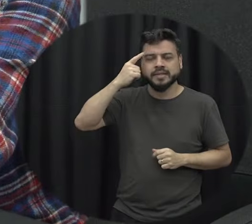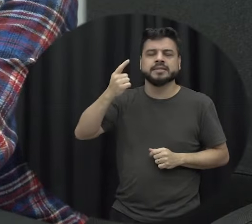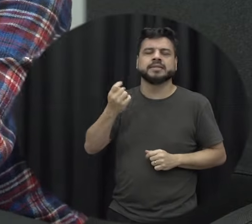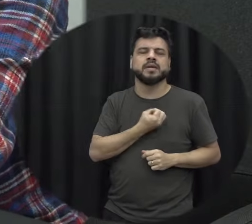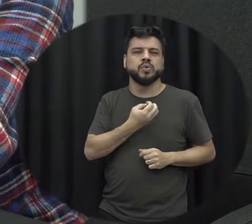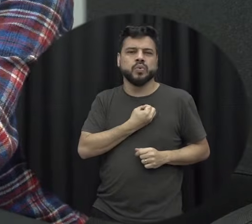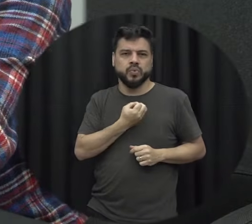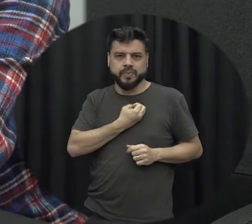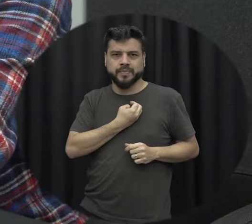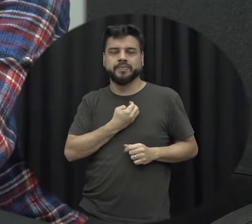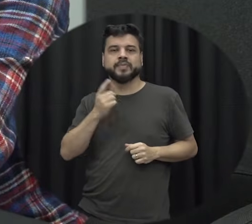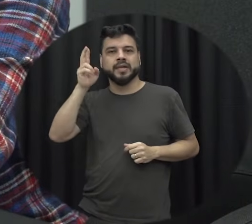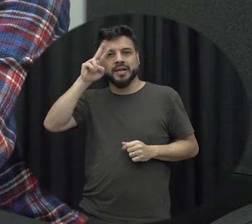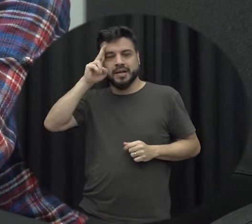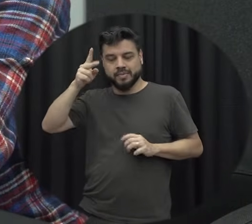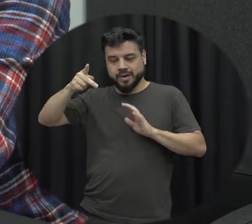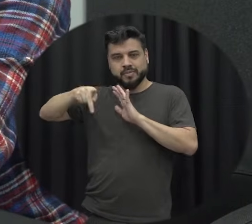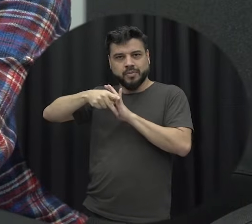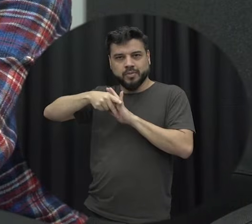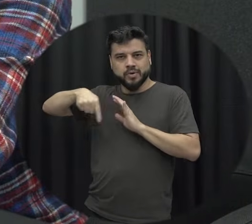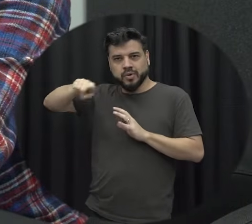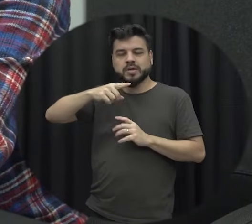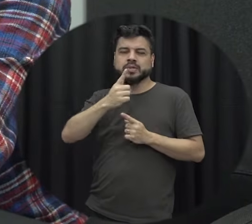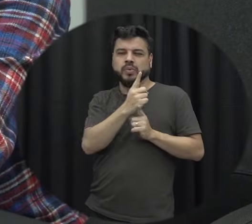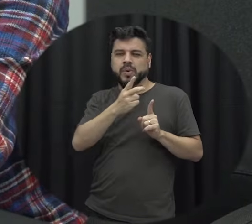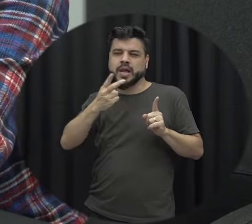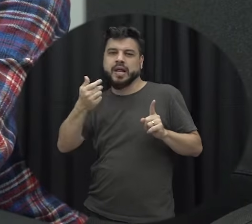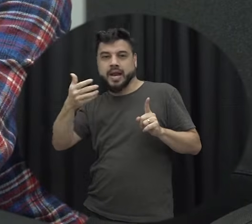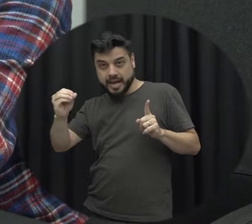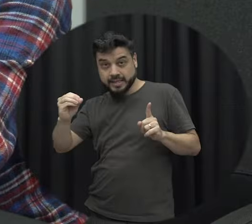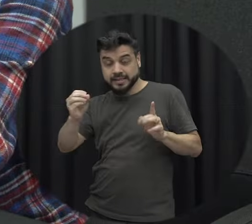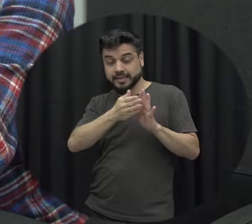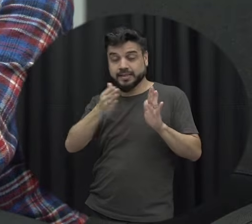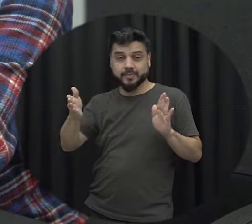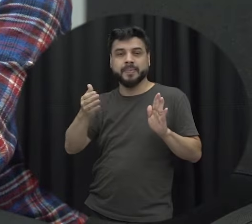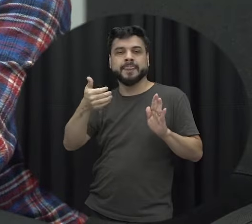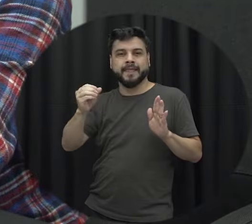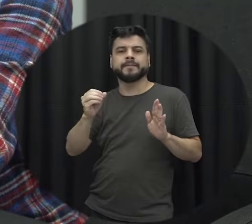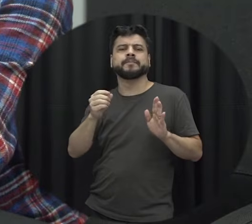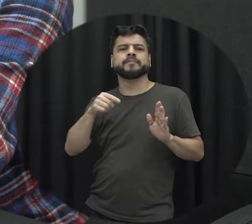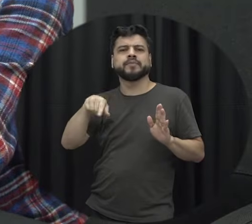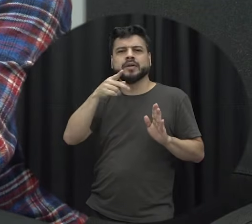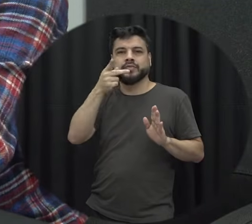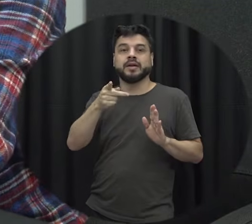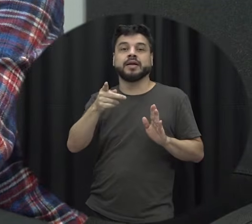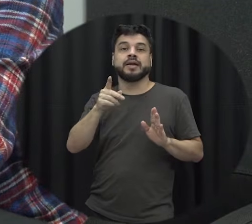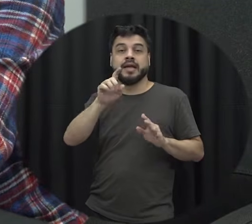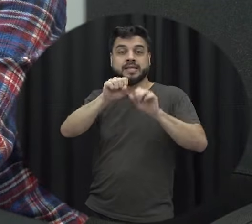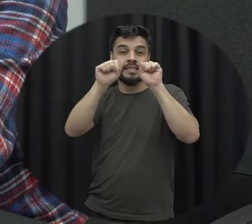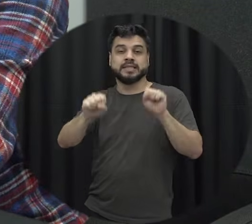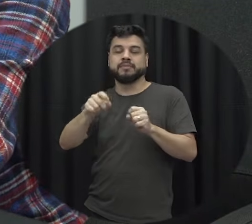numeração, e a gente lembra do nosso sistema de numeração, o nosso sistema ele é chamado sistema posicional. O que